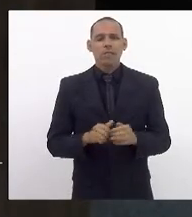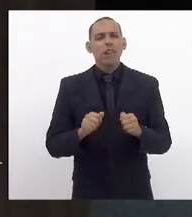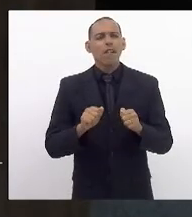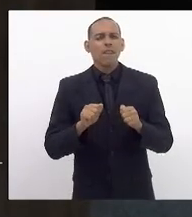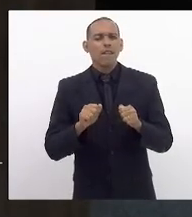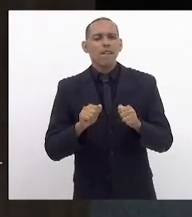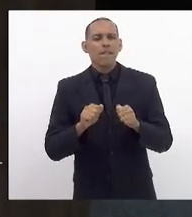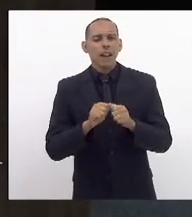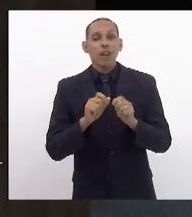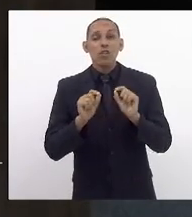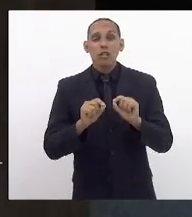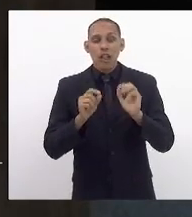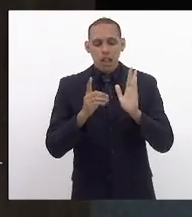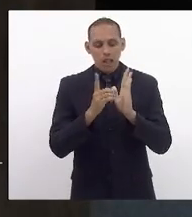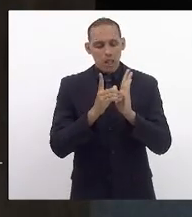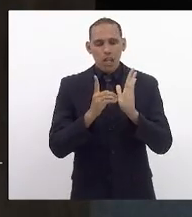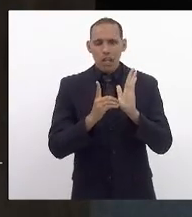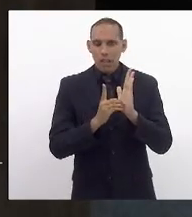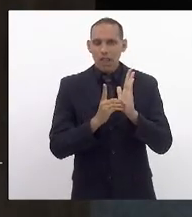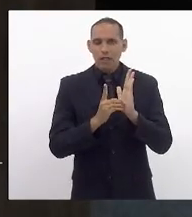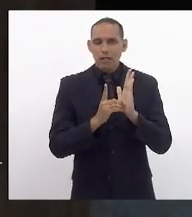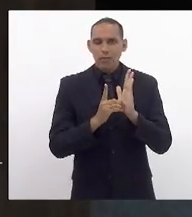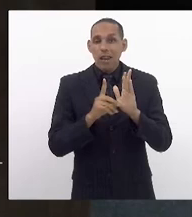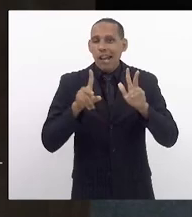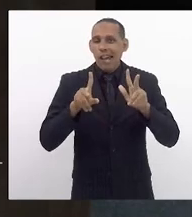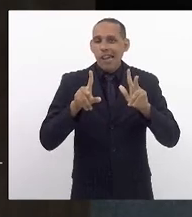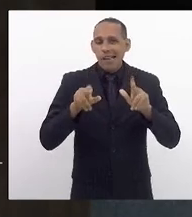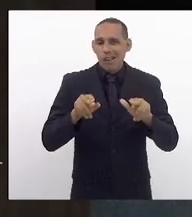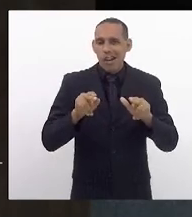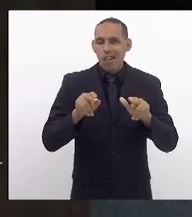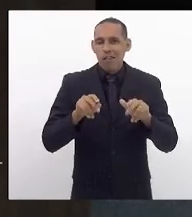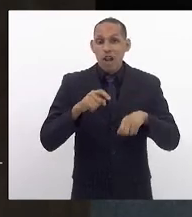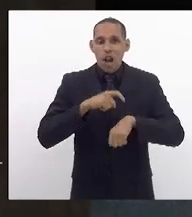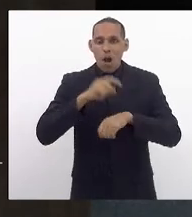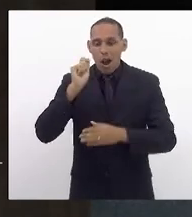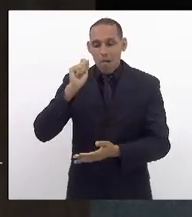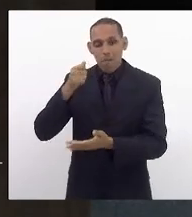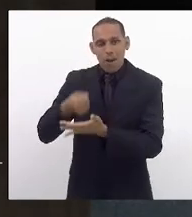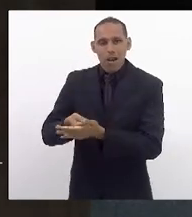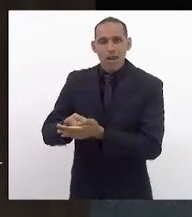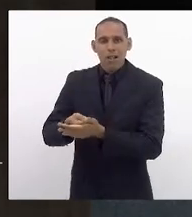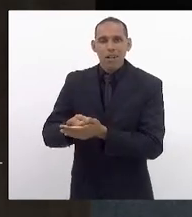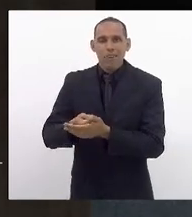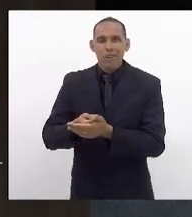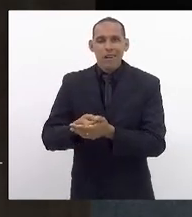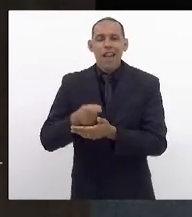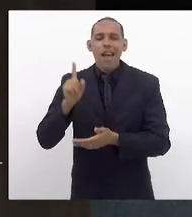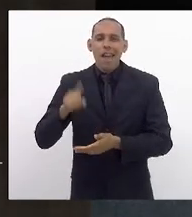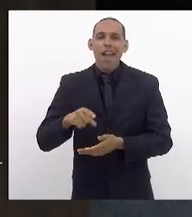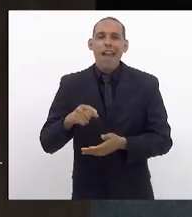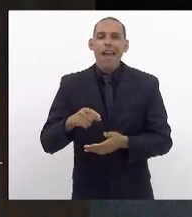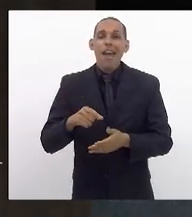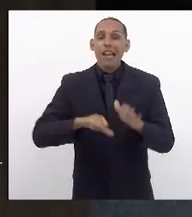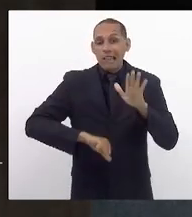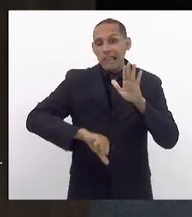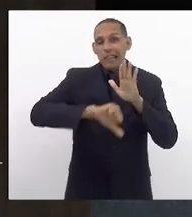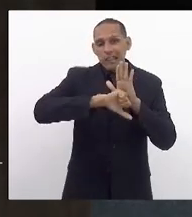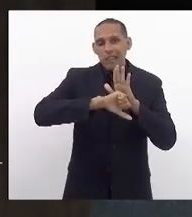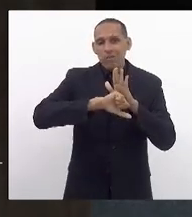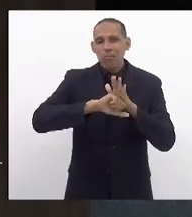por decreto, estaria, ao pagar, cometendo o crime de